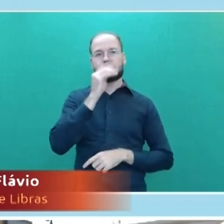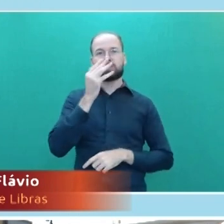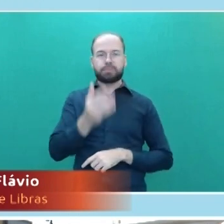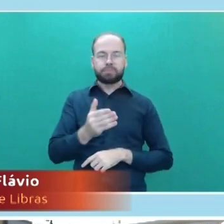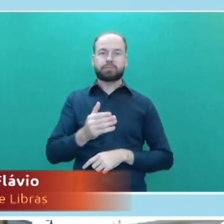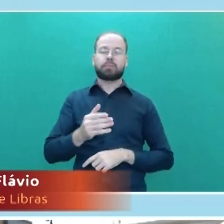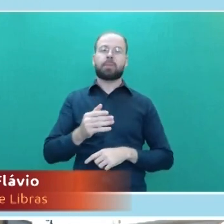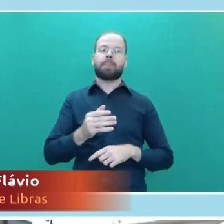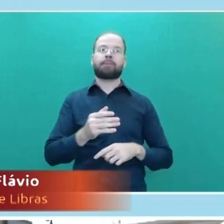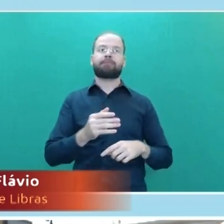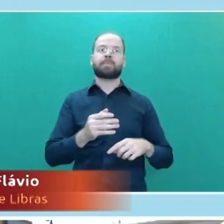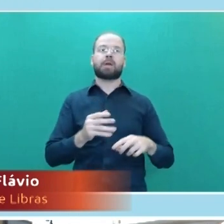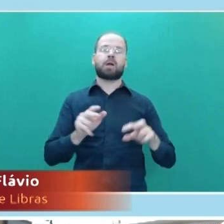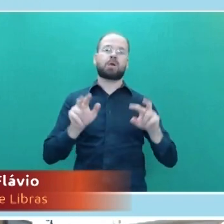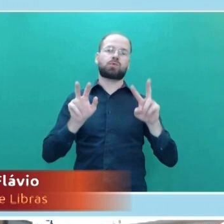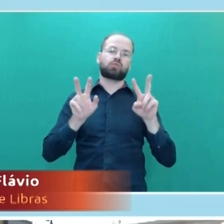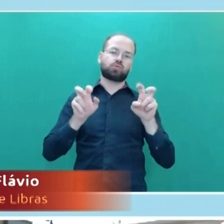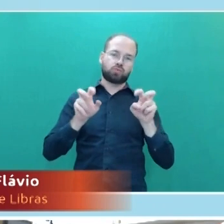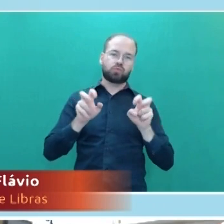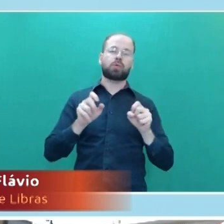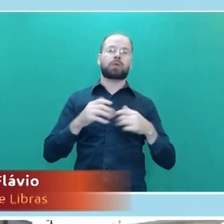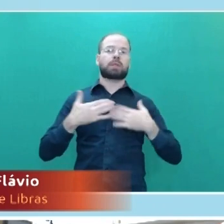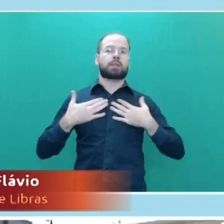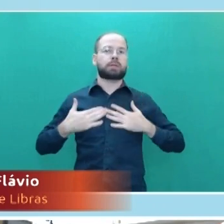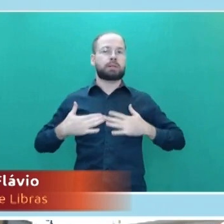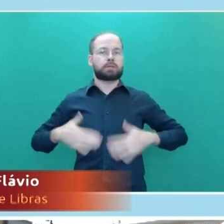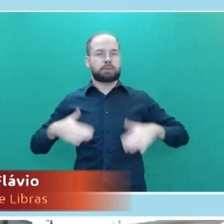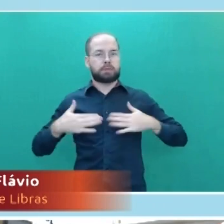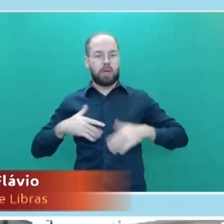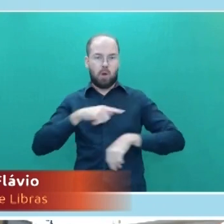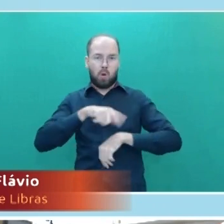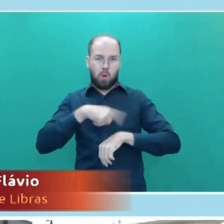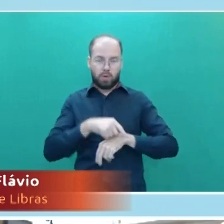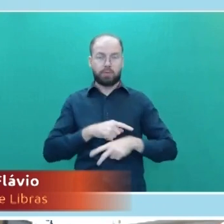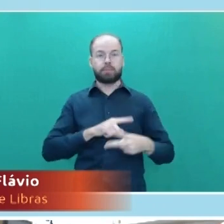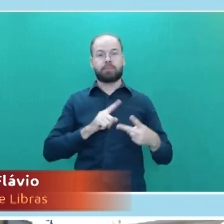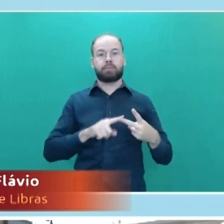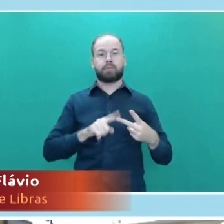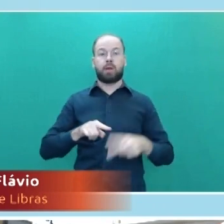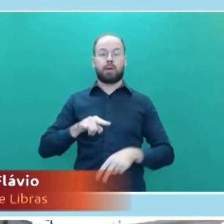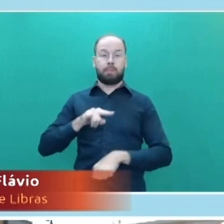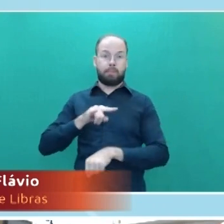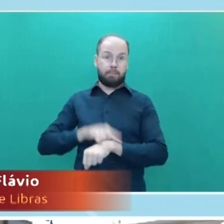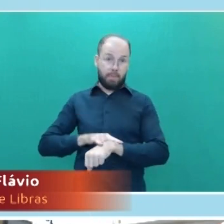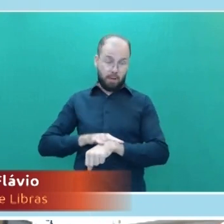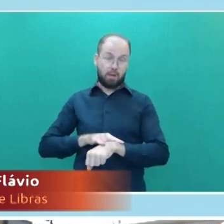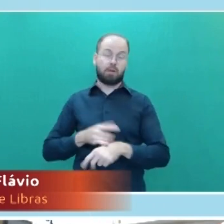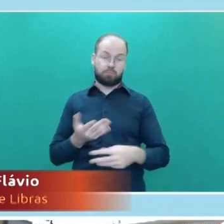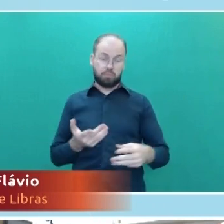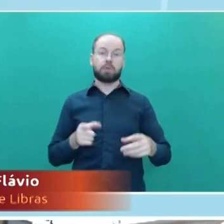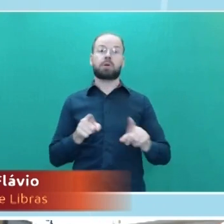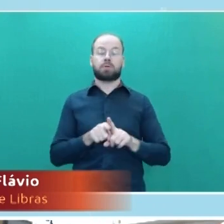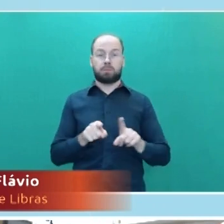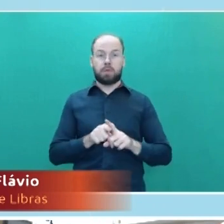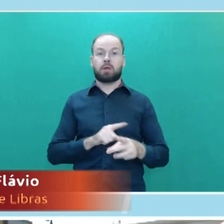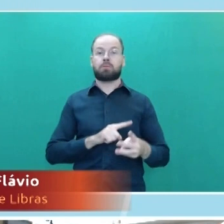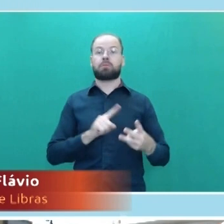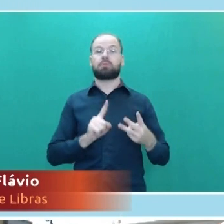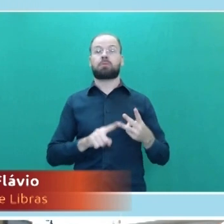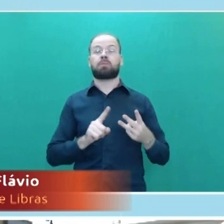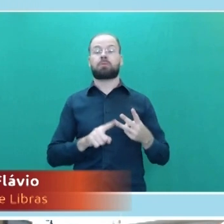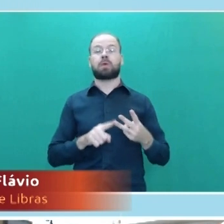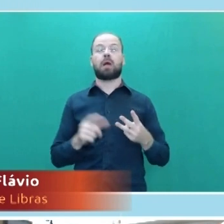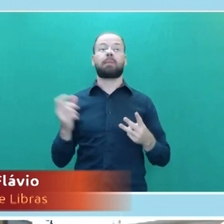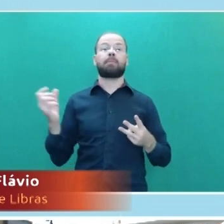questões envolvendo descanso, banheiro e até mesmo a possibilidade de alguns benefícios